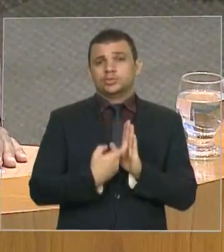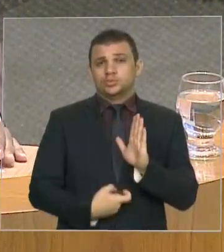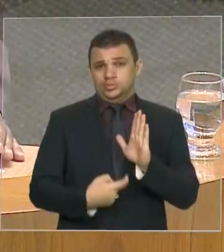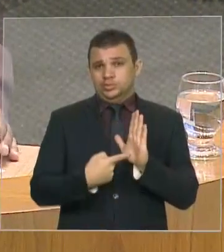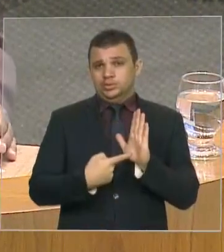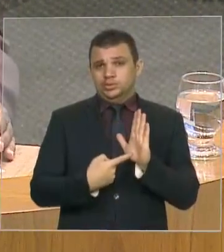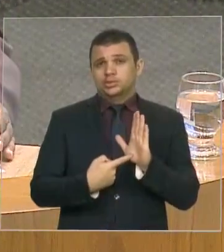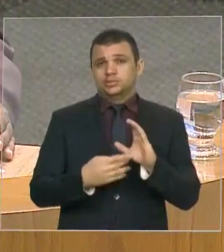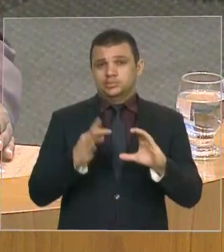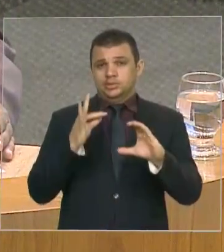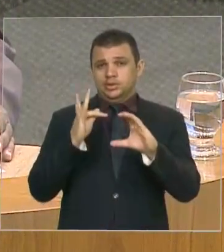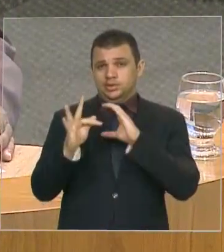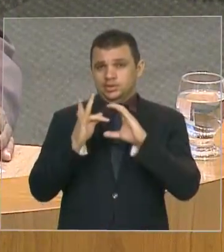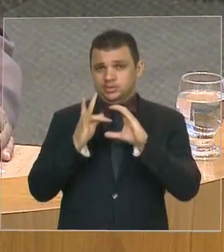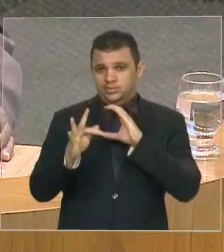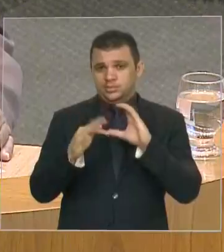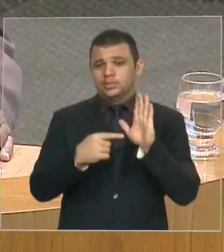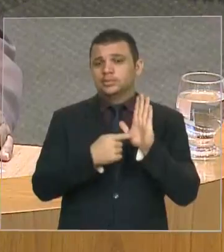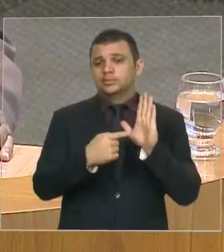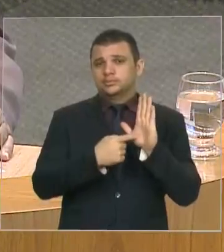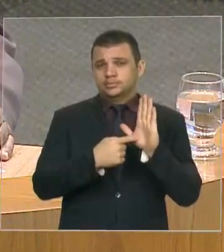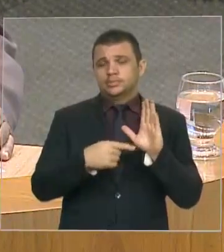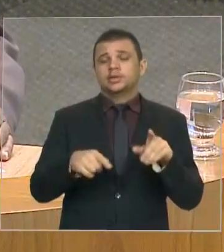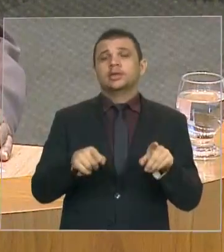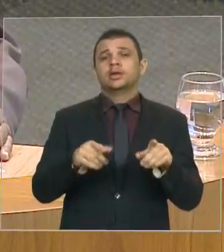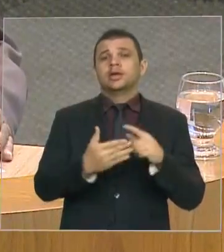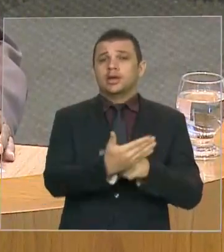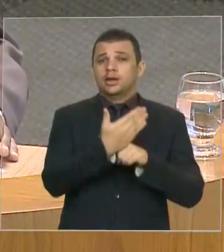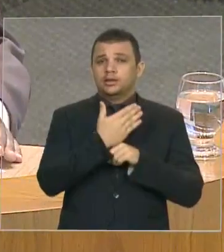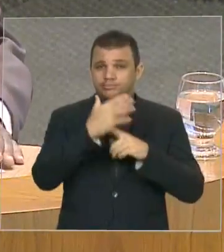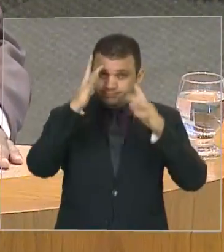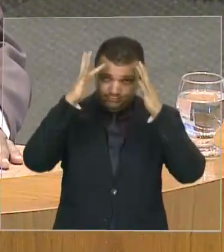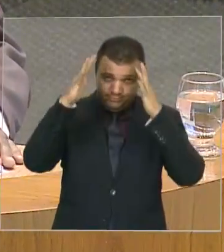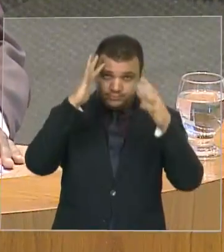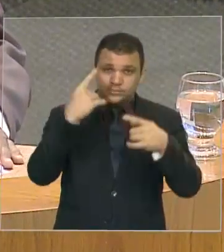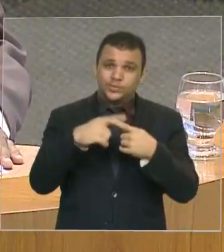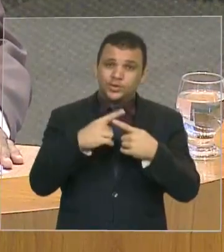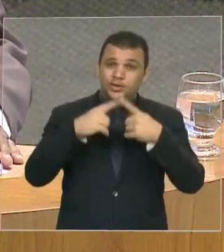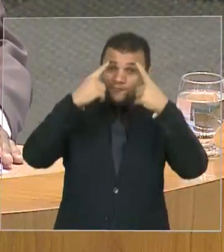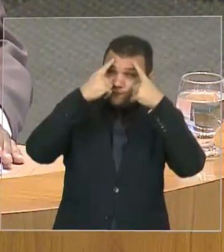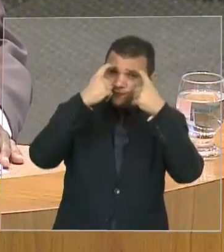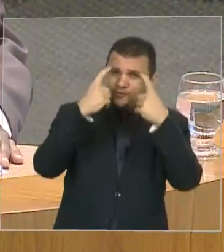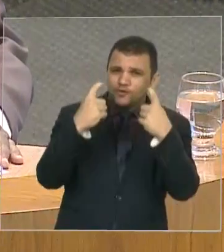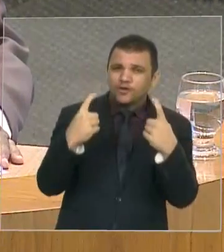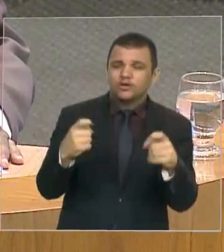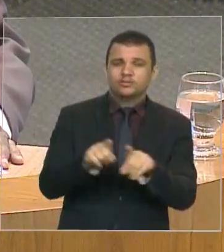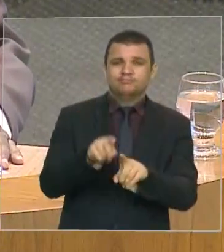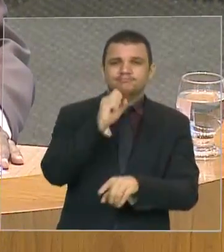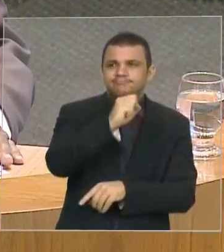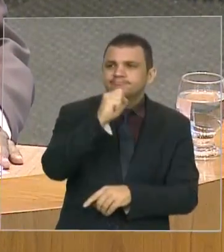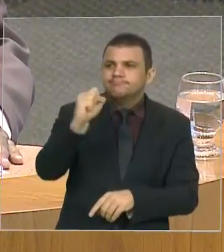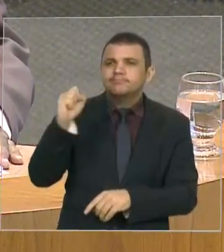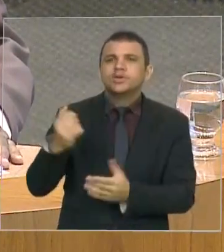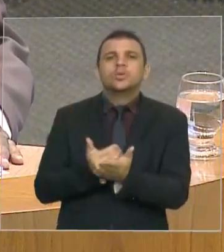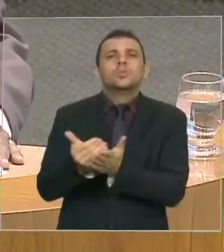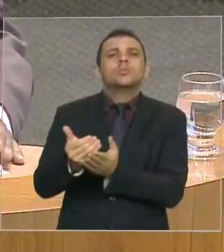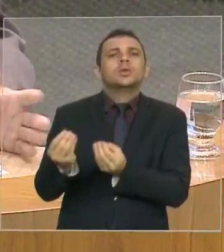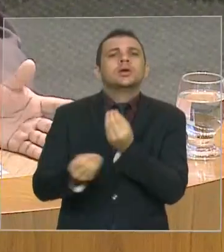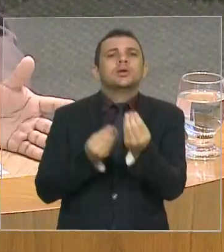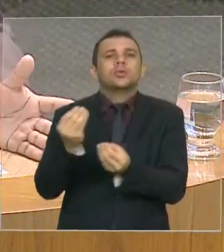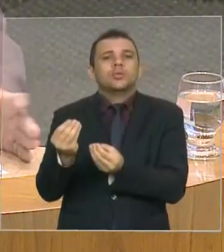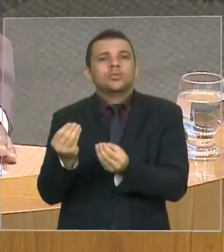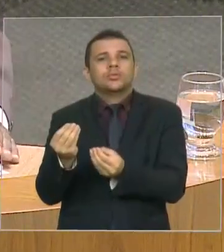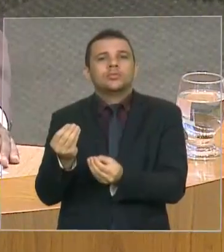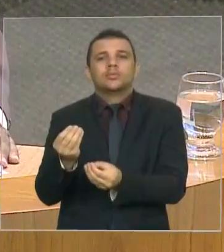reflexão, que as grandes violências e os grandes homicídios, eles começam com pequenos gestos. E